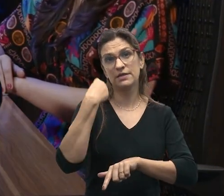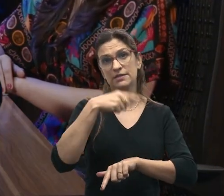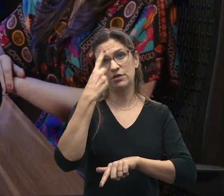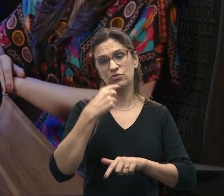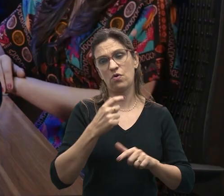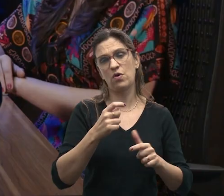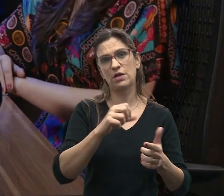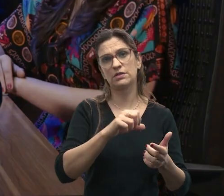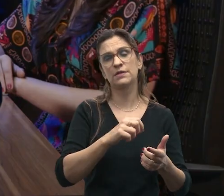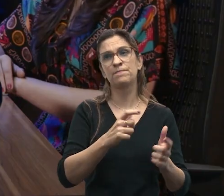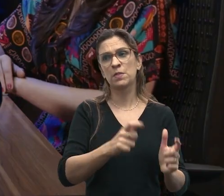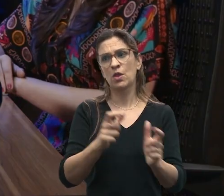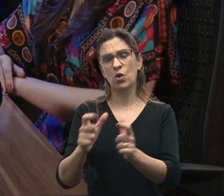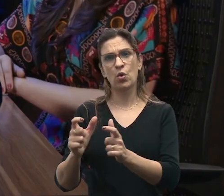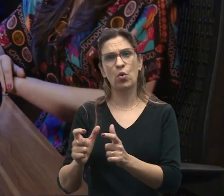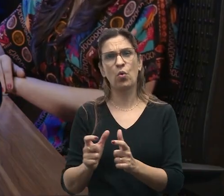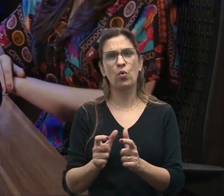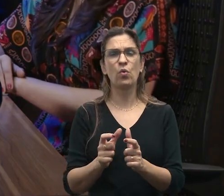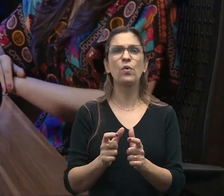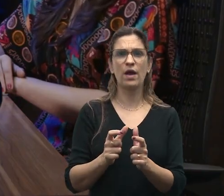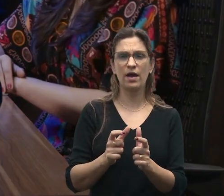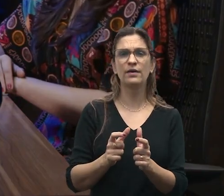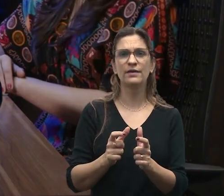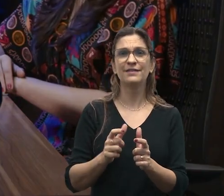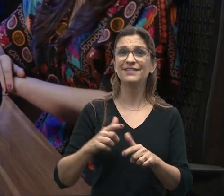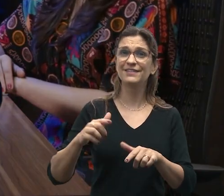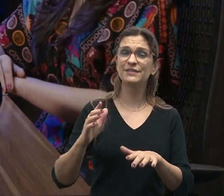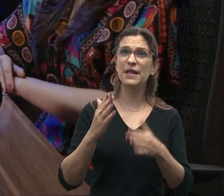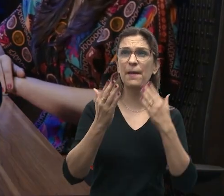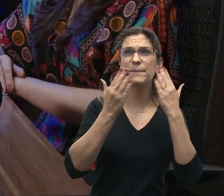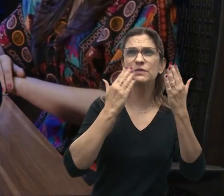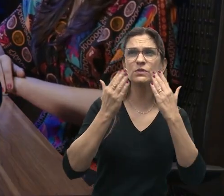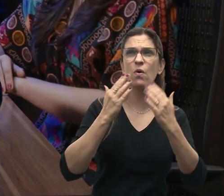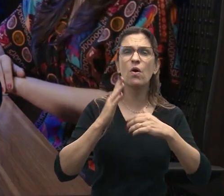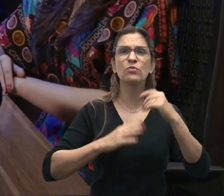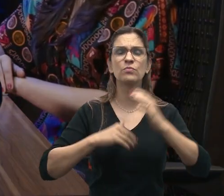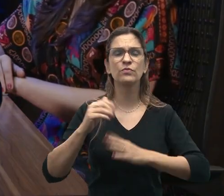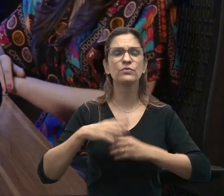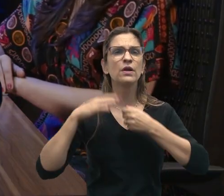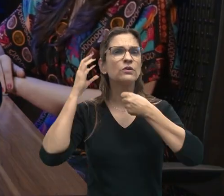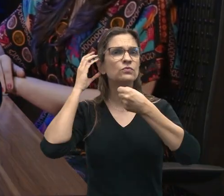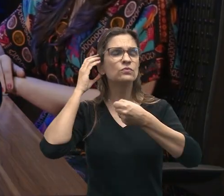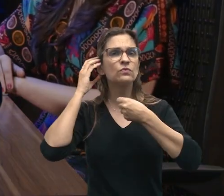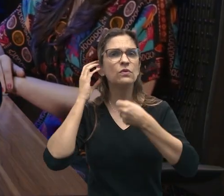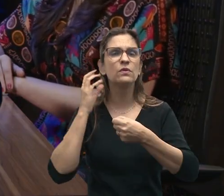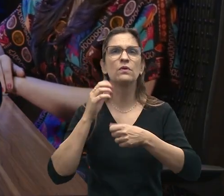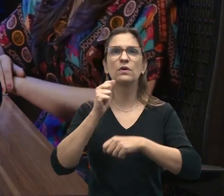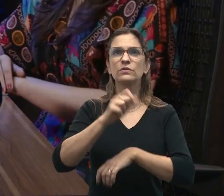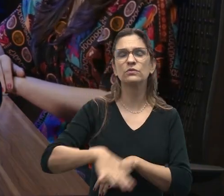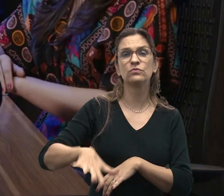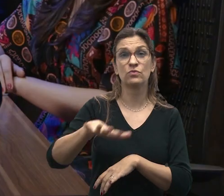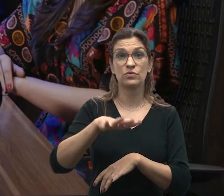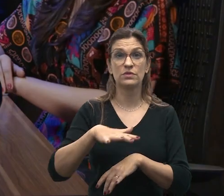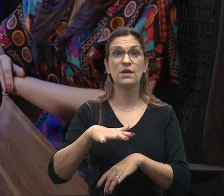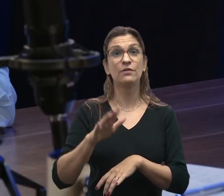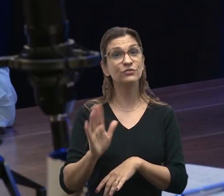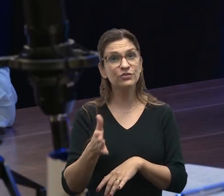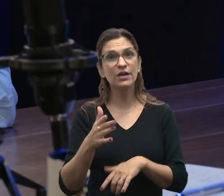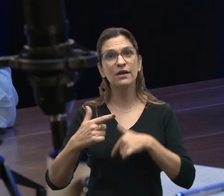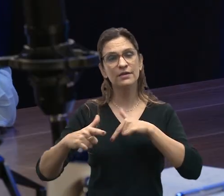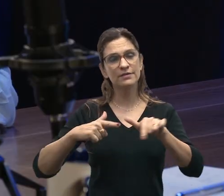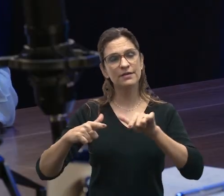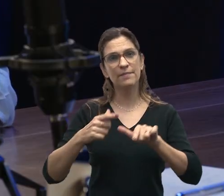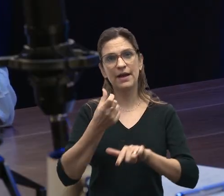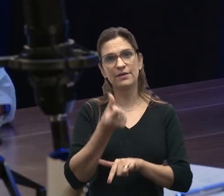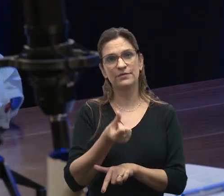Público Municipal já são 6 horas, como psicólogos, jornalistas, assistentes sociais. Então, a gente precisa